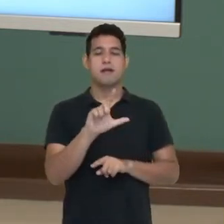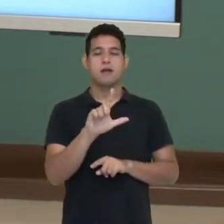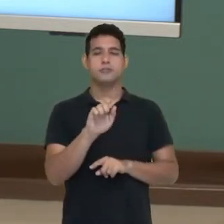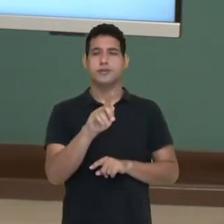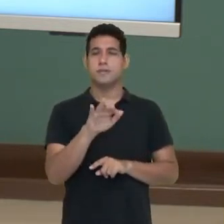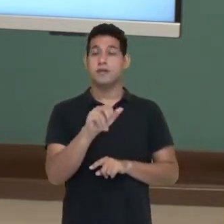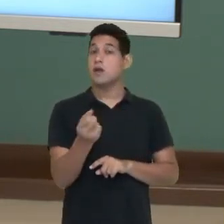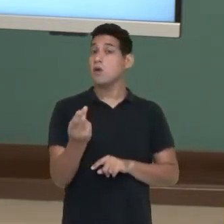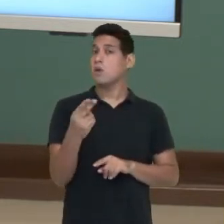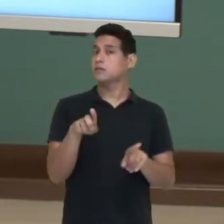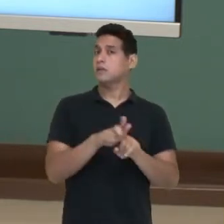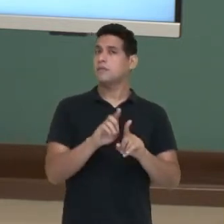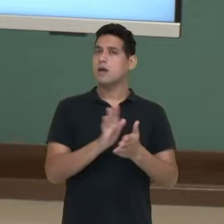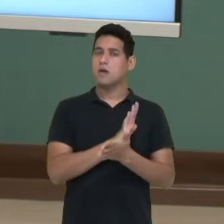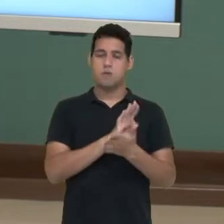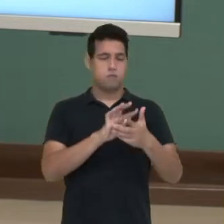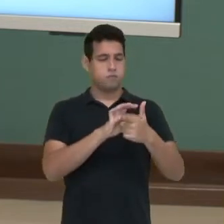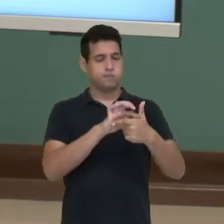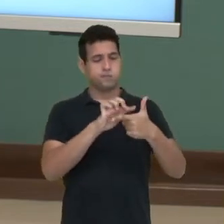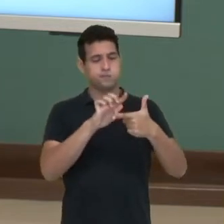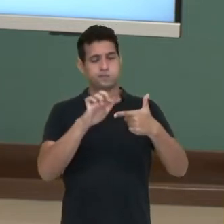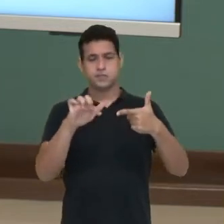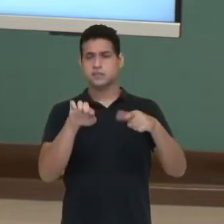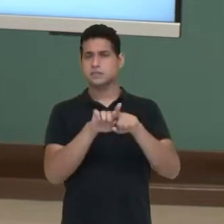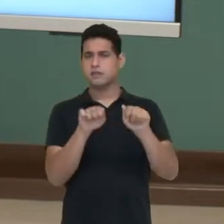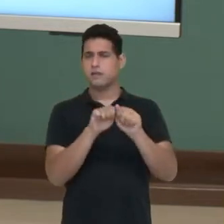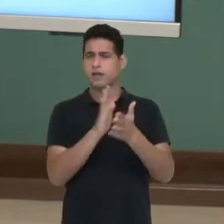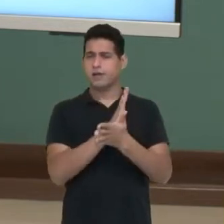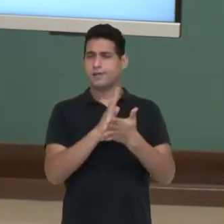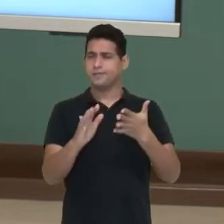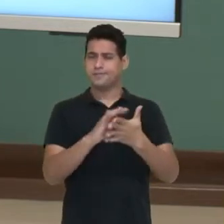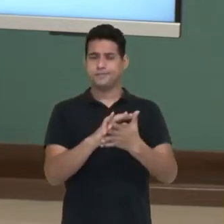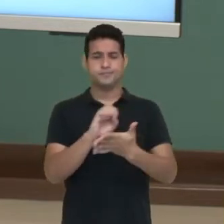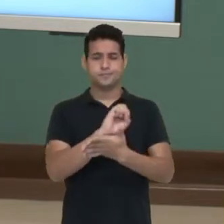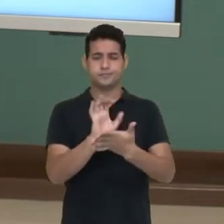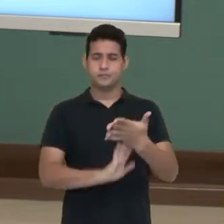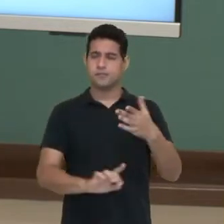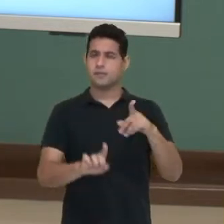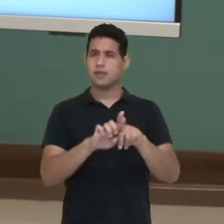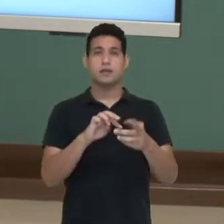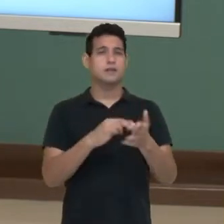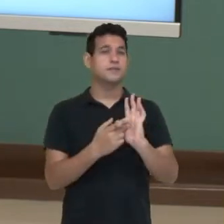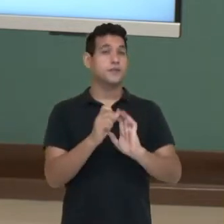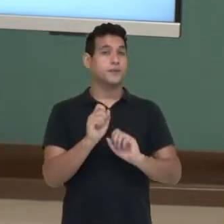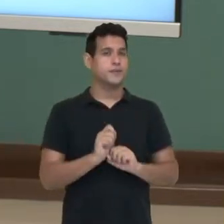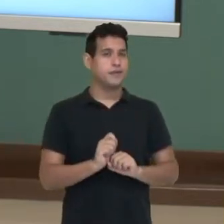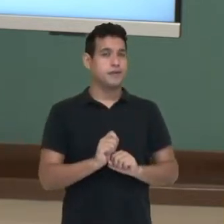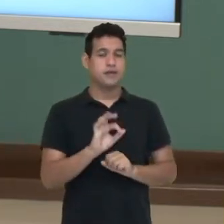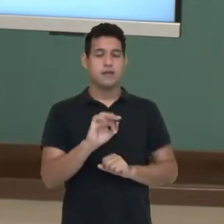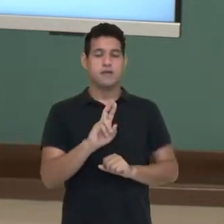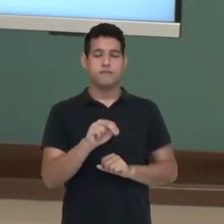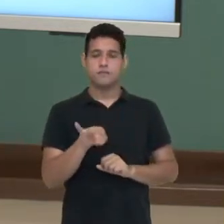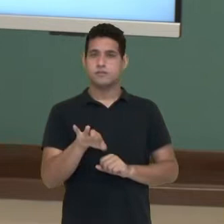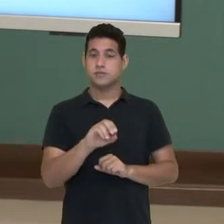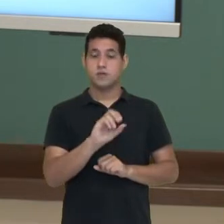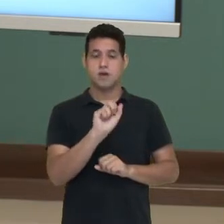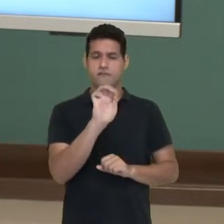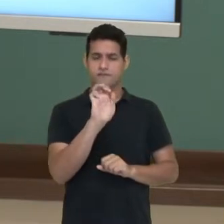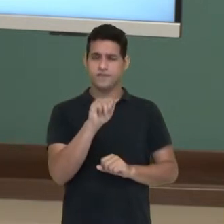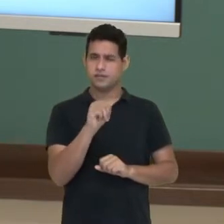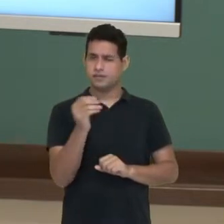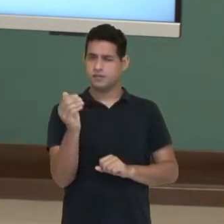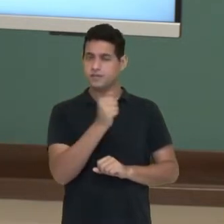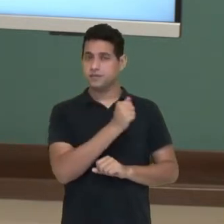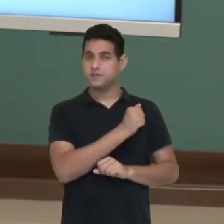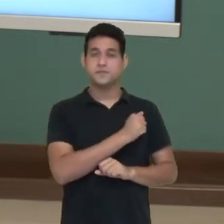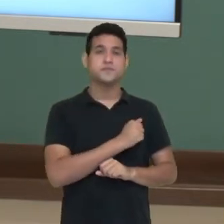ou através de gráficos. E resolver situações, problemas que envolvam a tal da função afim. Vamos